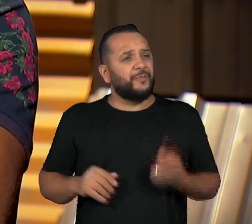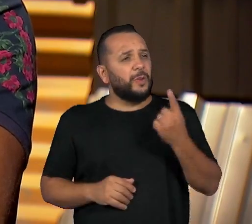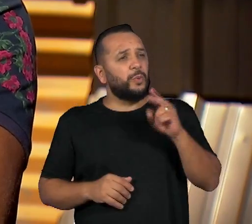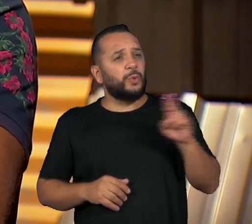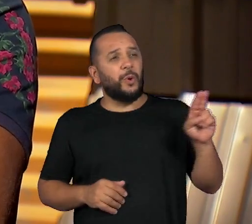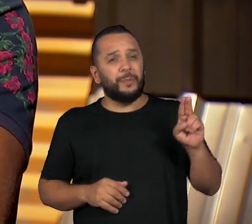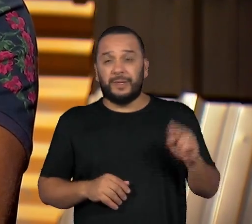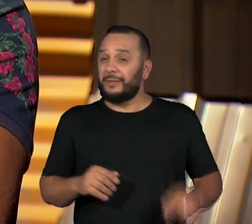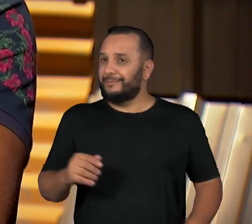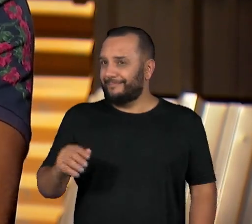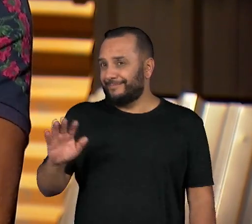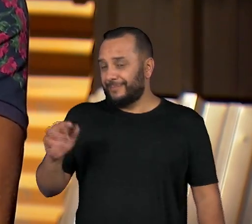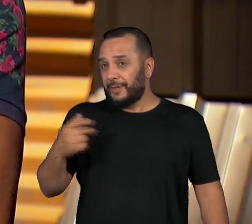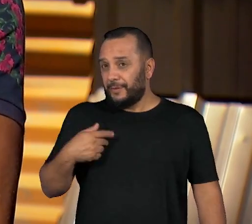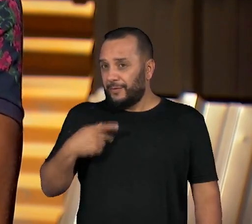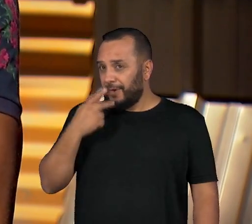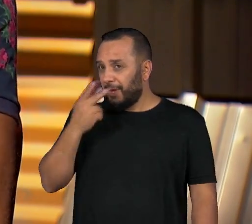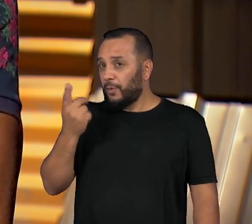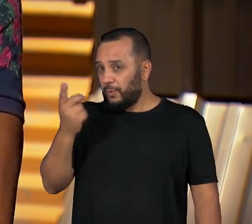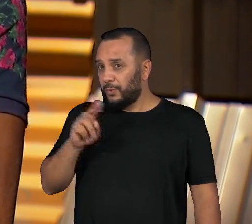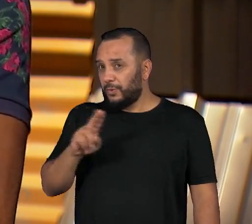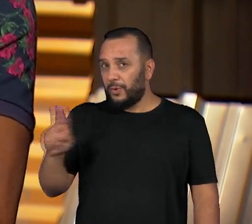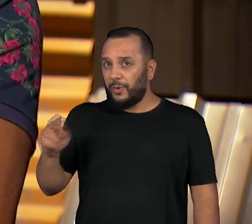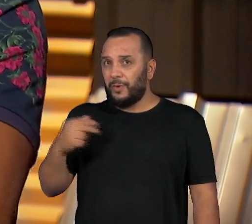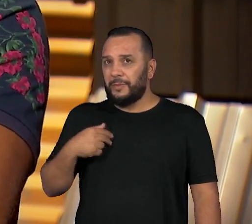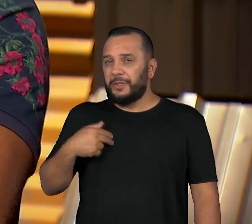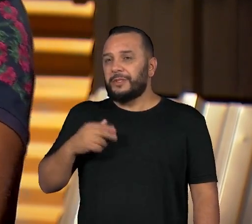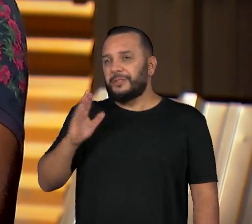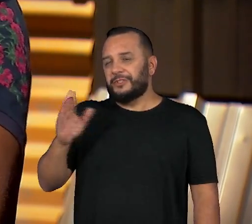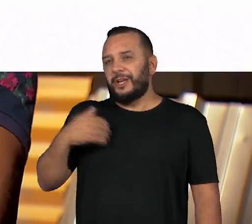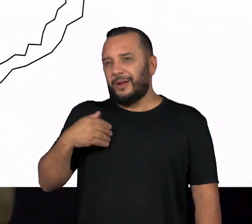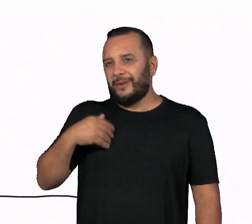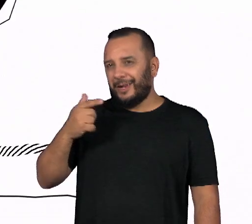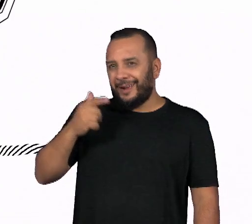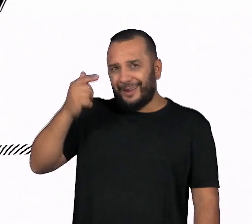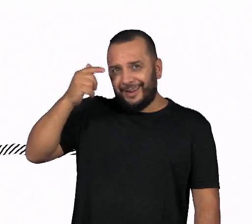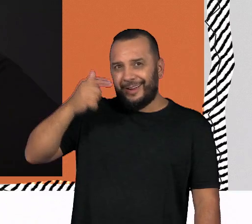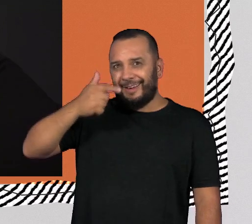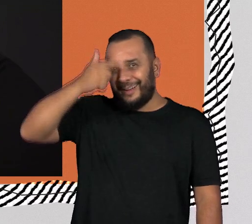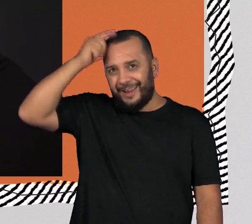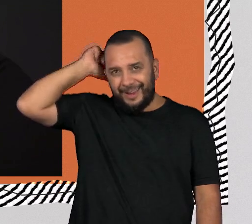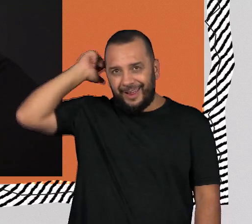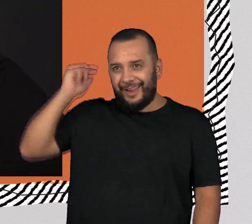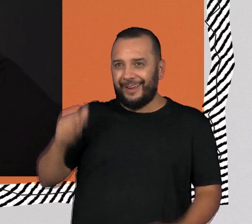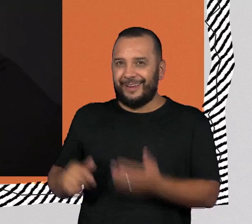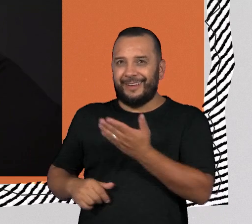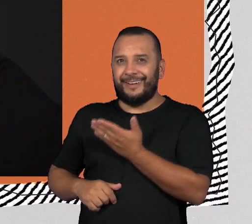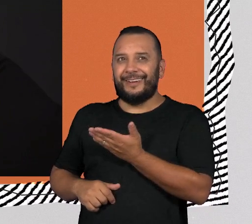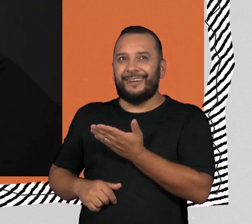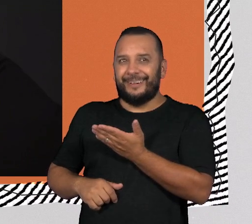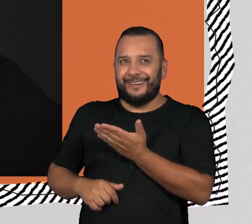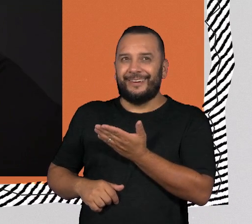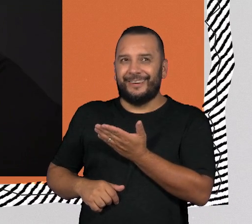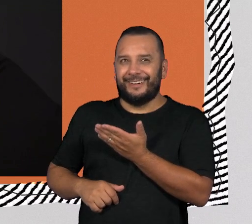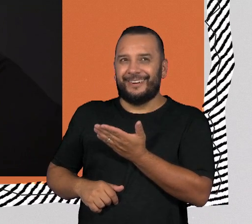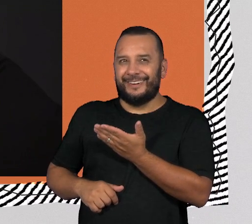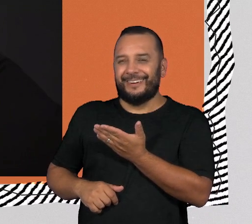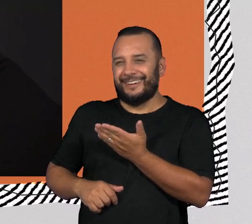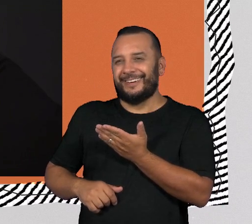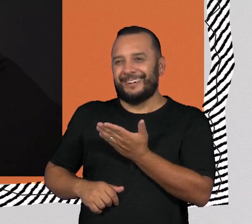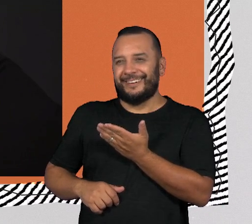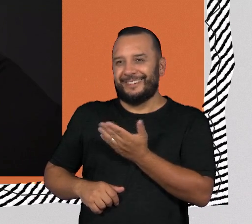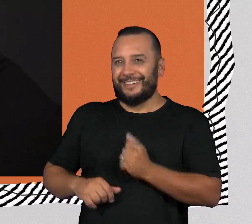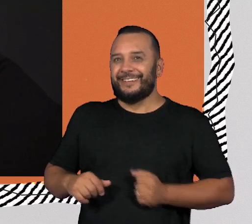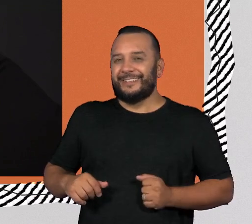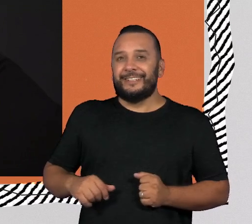um nome político. Por favor. O Careca do Cage. O Careca do quê? Eu já sei qual é. É um que